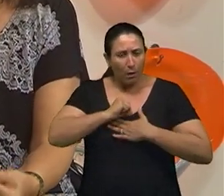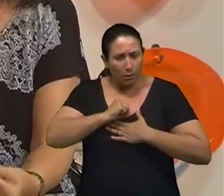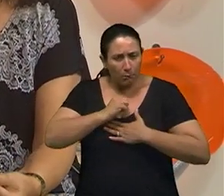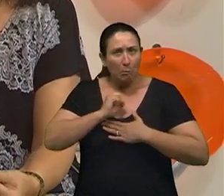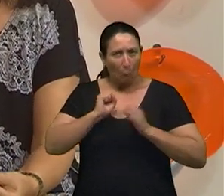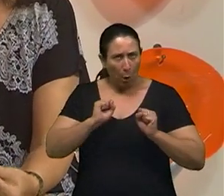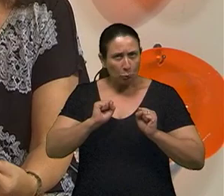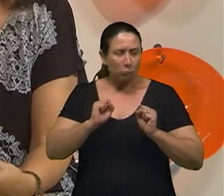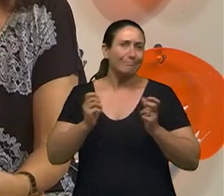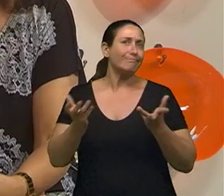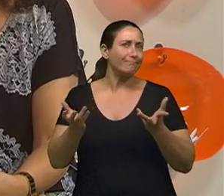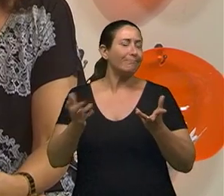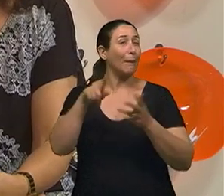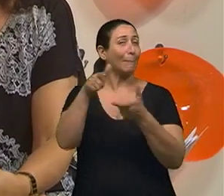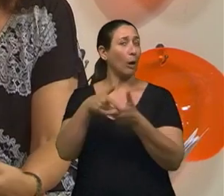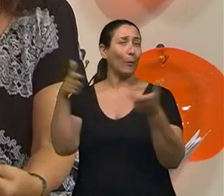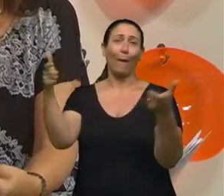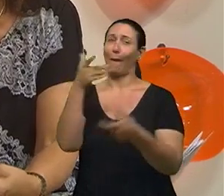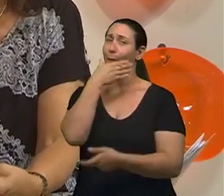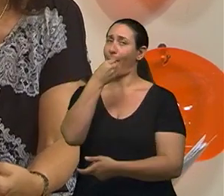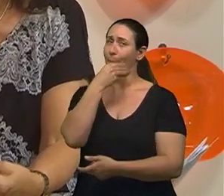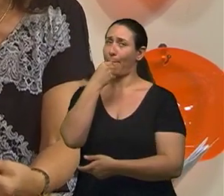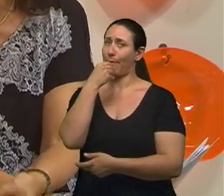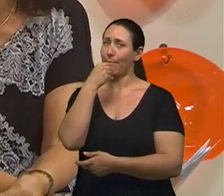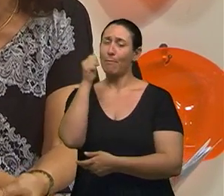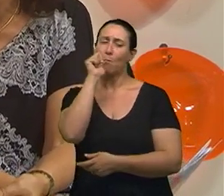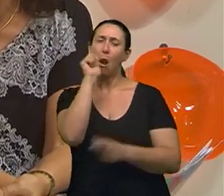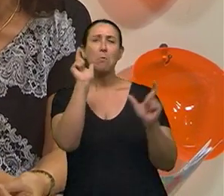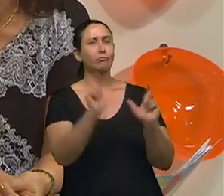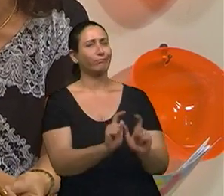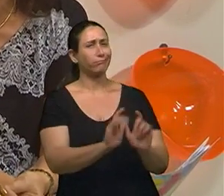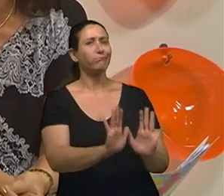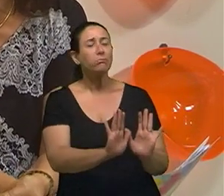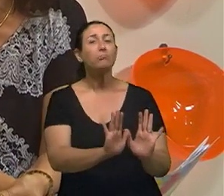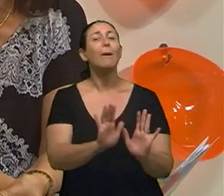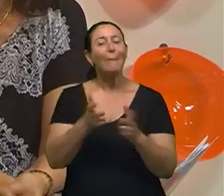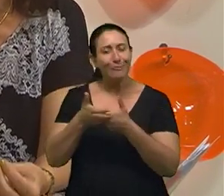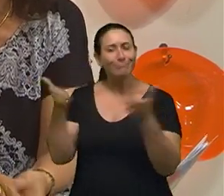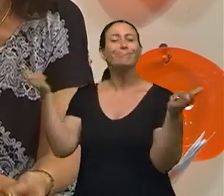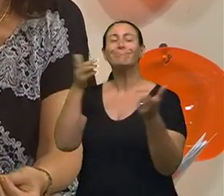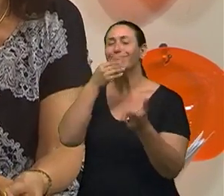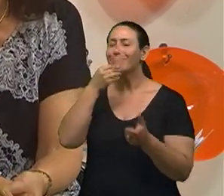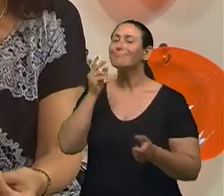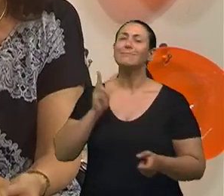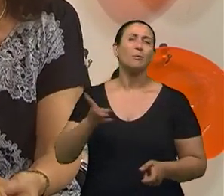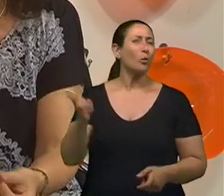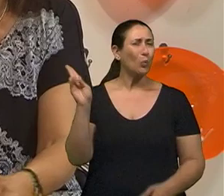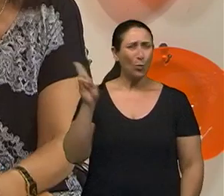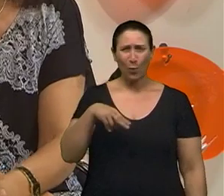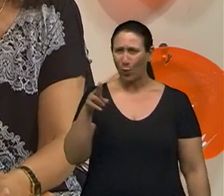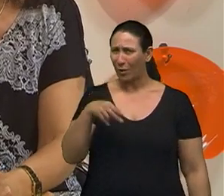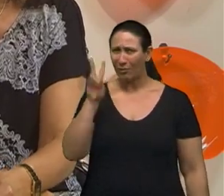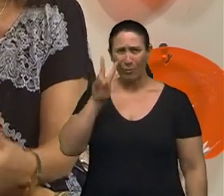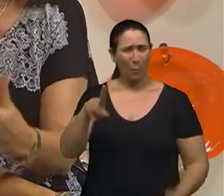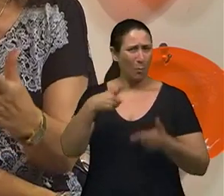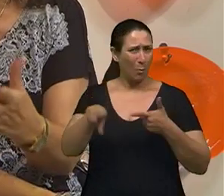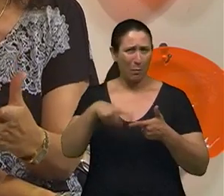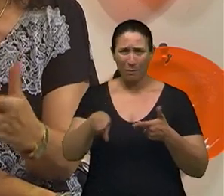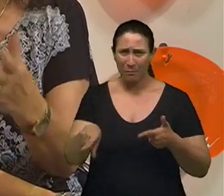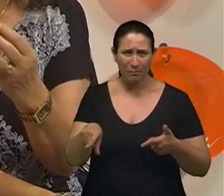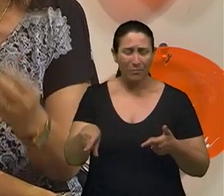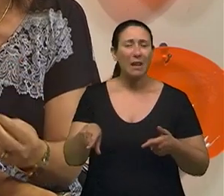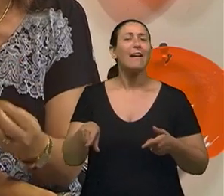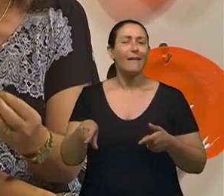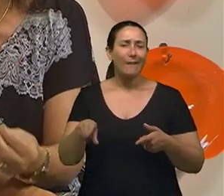mostram que muito mais os homens do que as mulheres são propensos à doença e nunca ouviram falar dela é